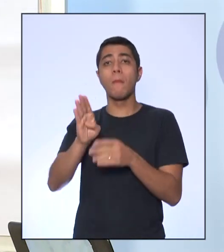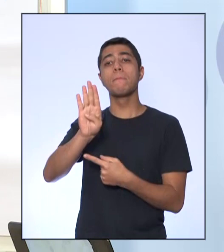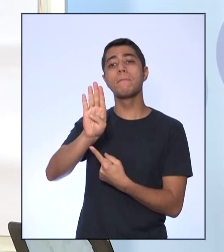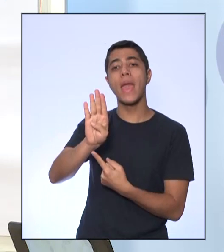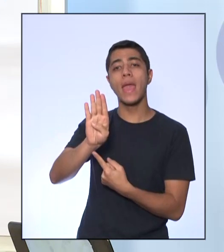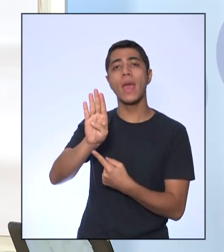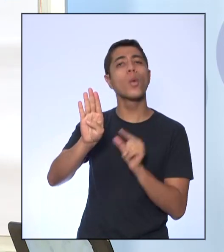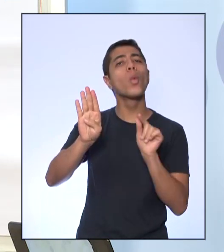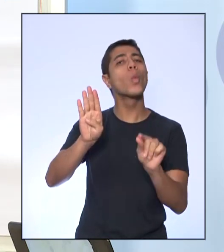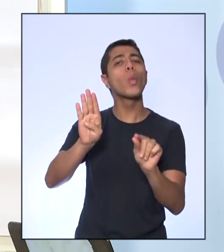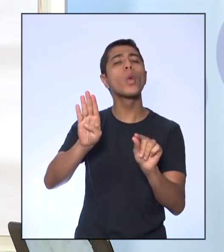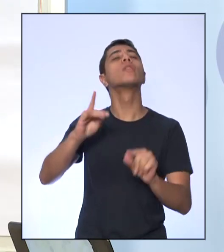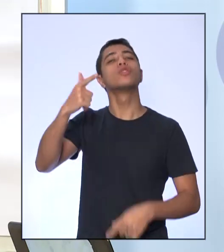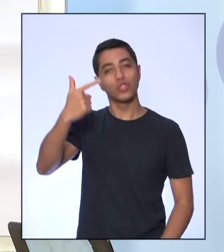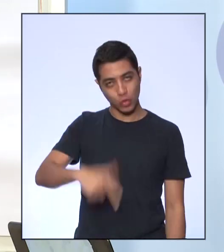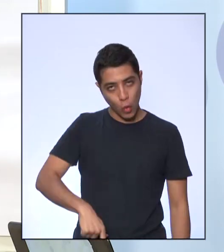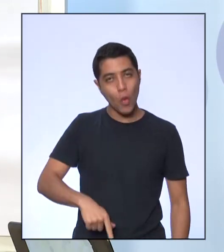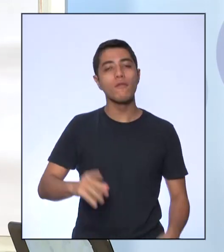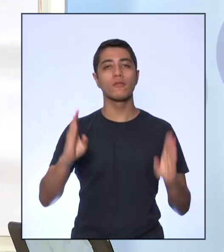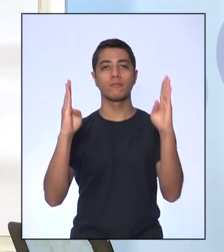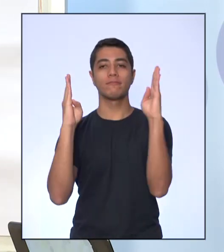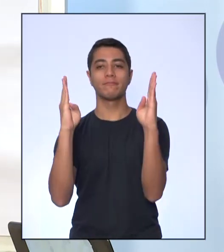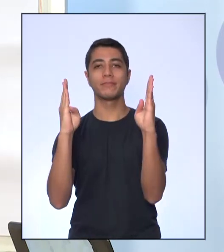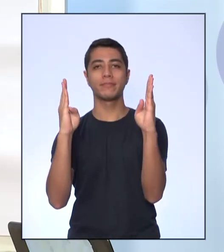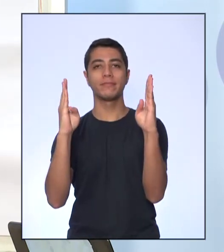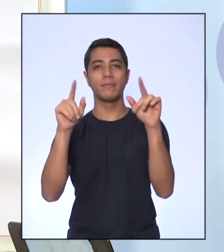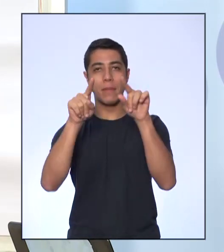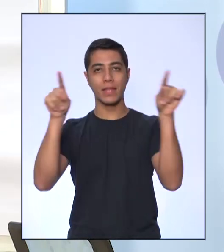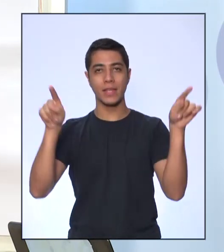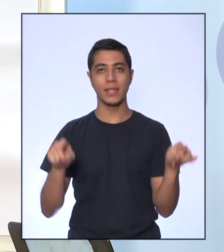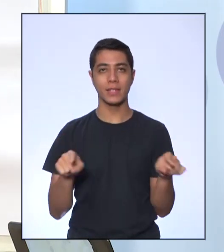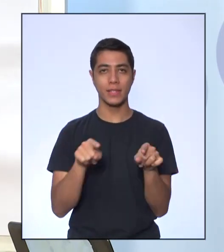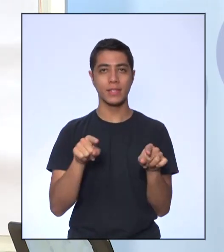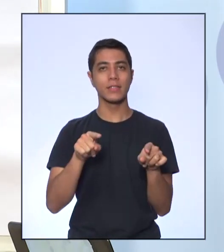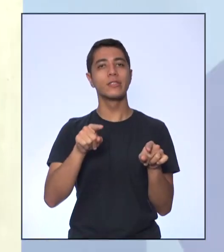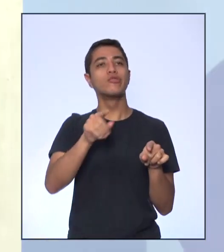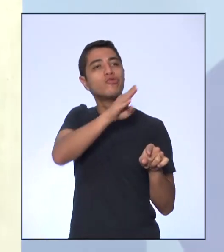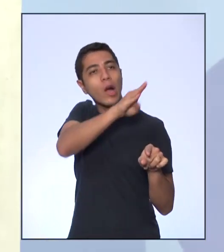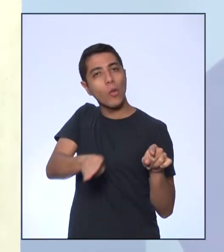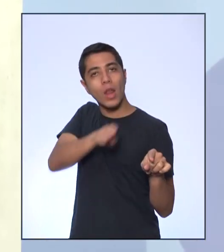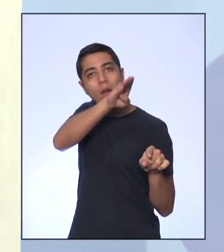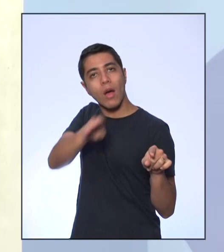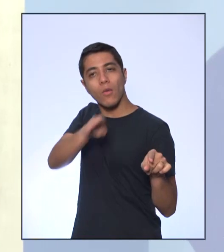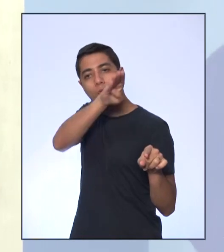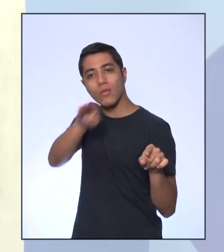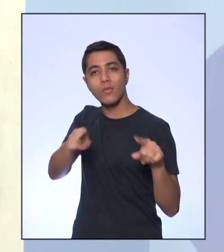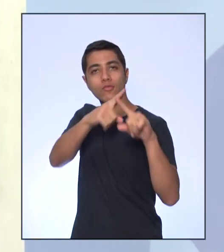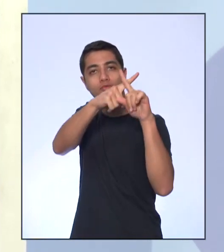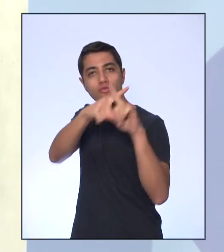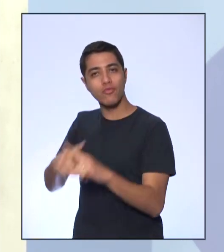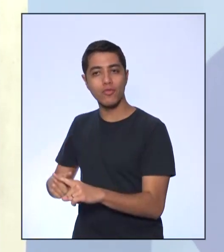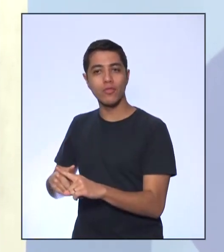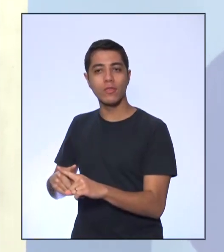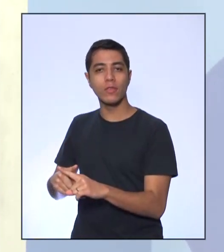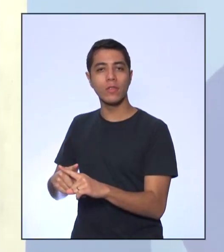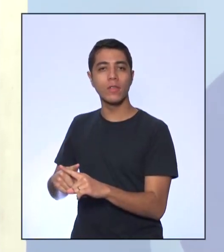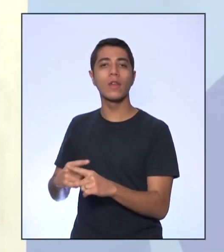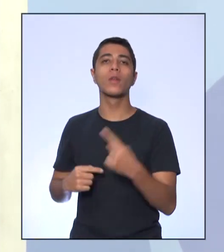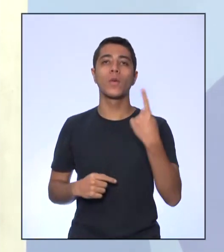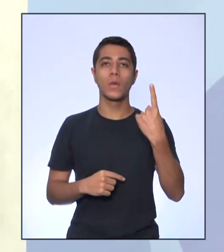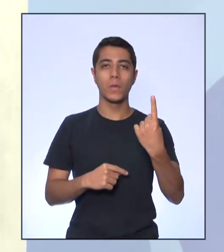Então, eu multiplico aqui, ó. 1 vezes 0 vezes 2. Multiplico a